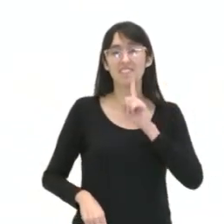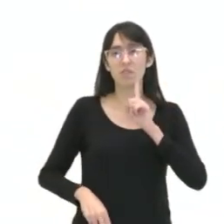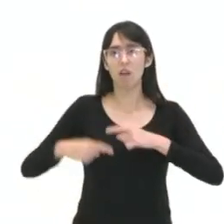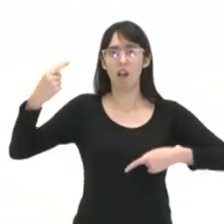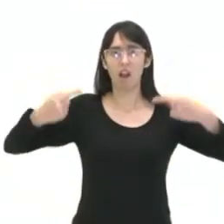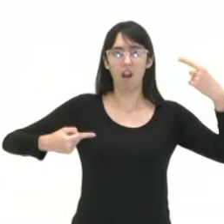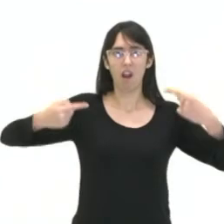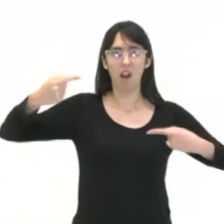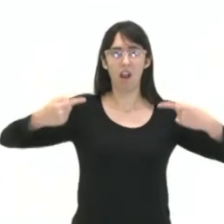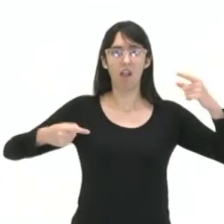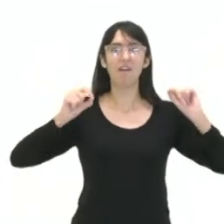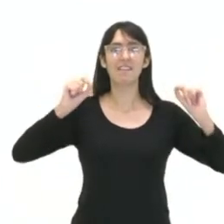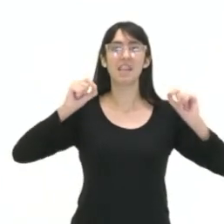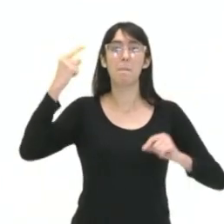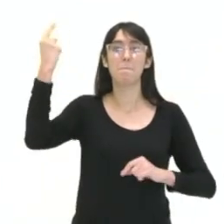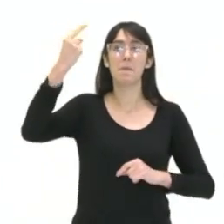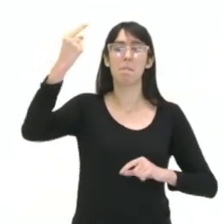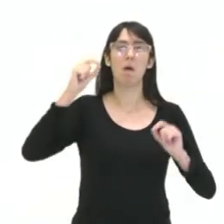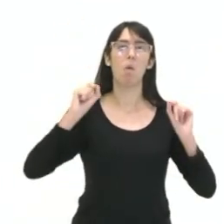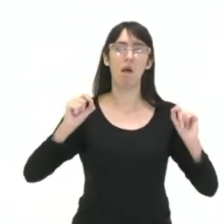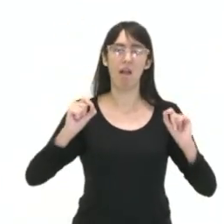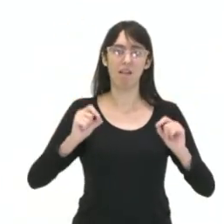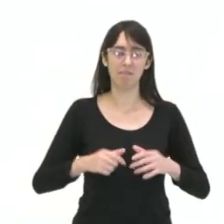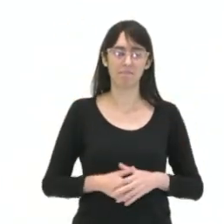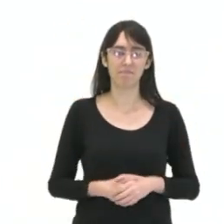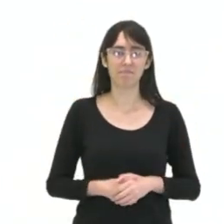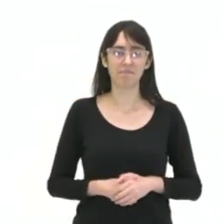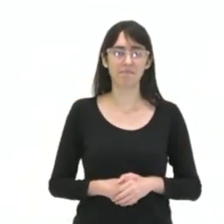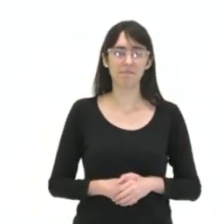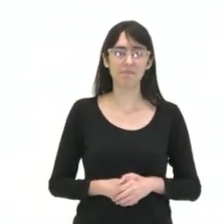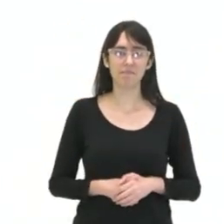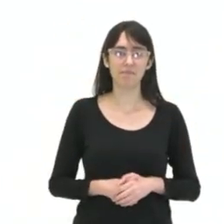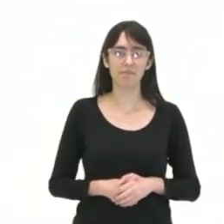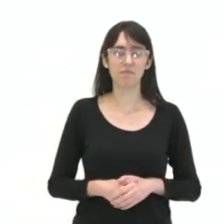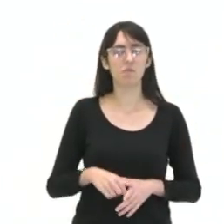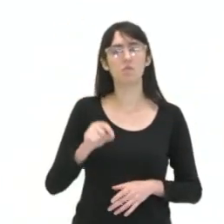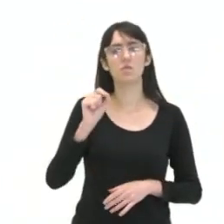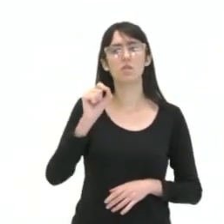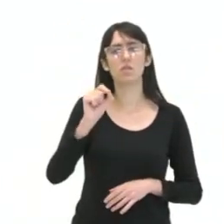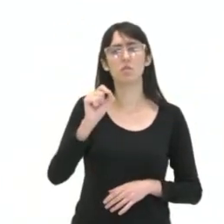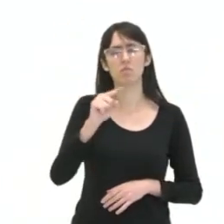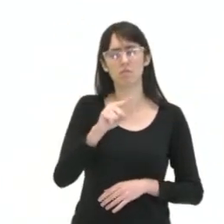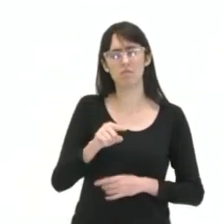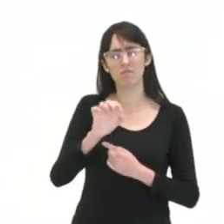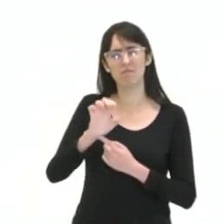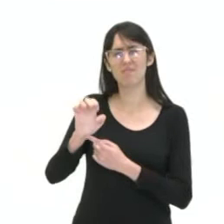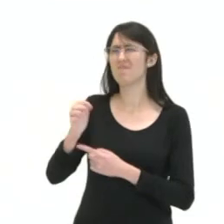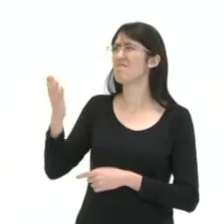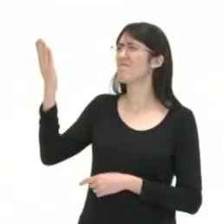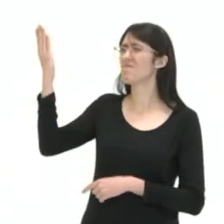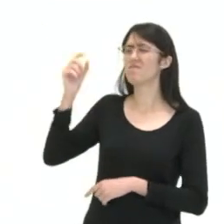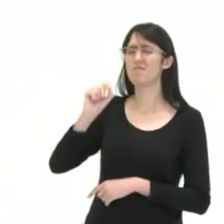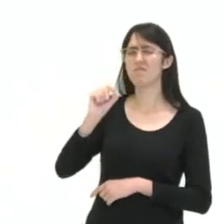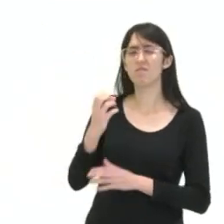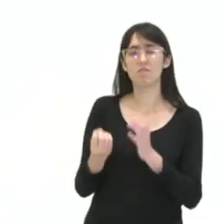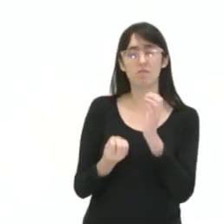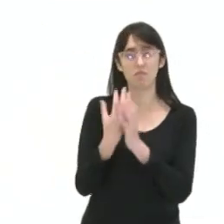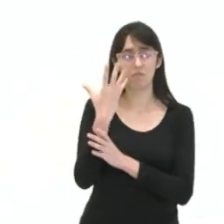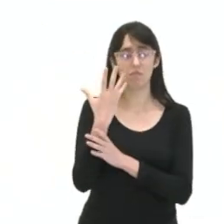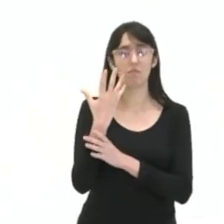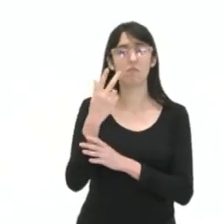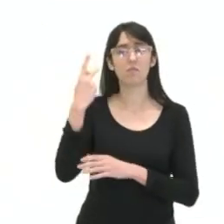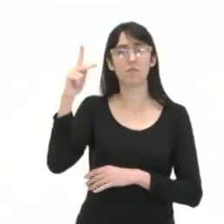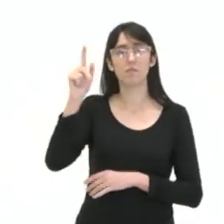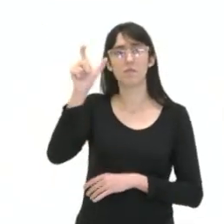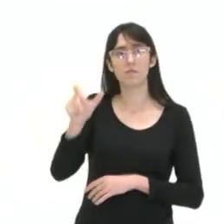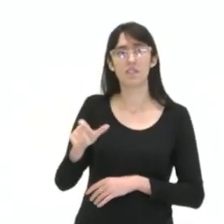a hegemonia mundial. E afinal, o que são as zonas econômicas especiais? Foram criadas pelo governo de Deng